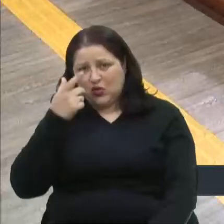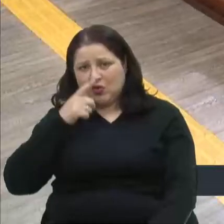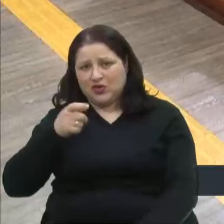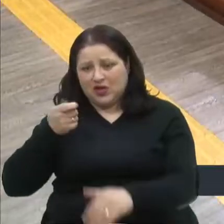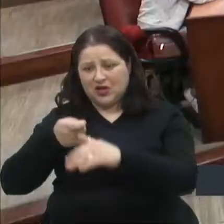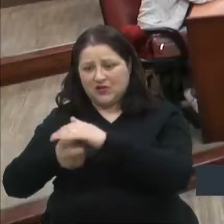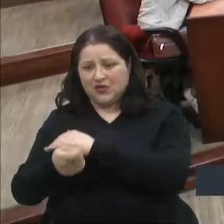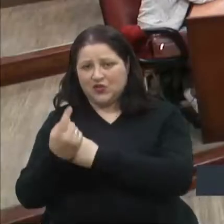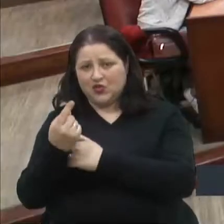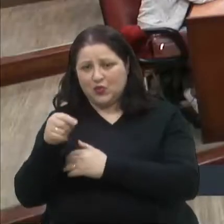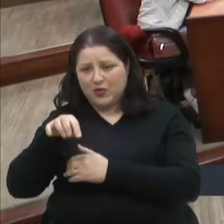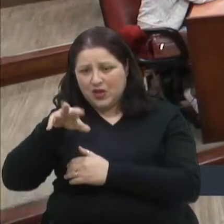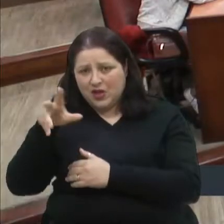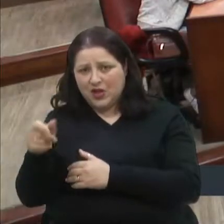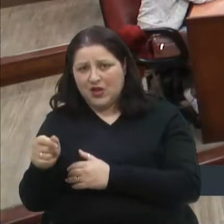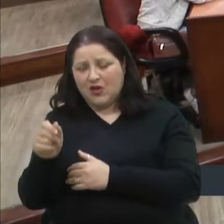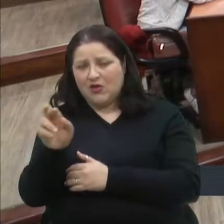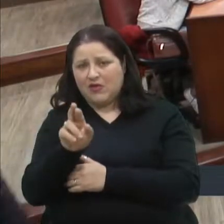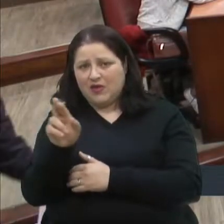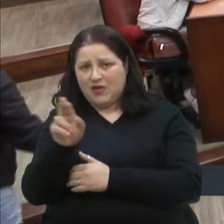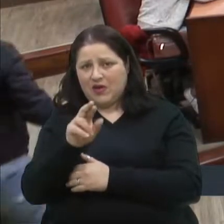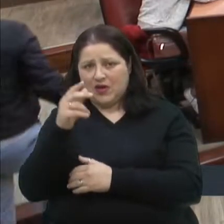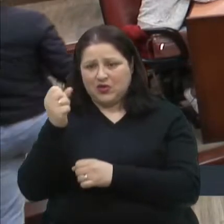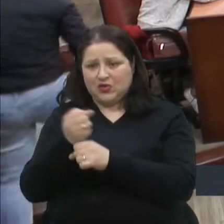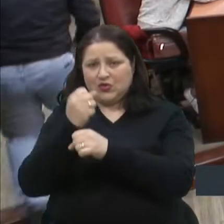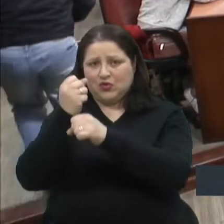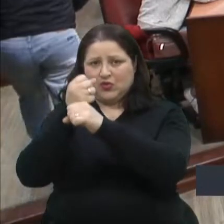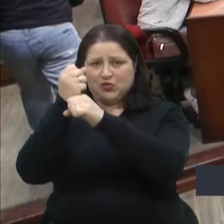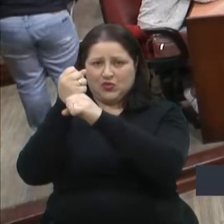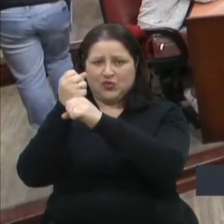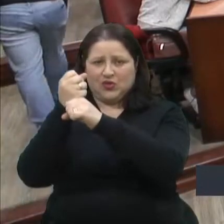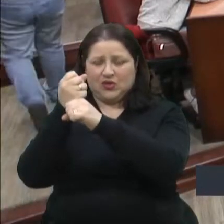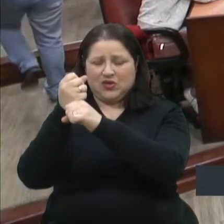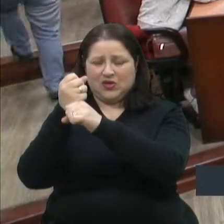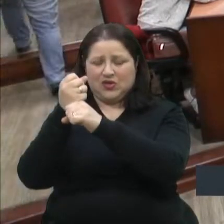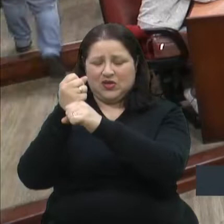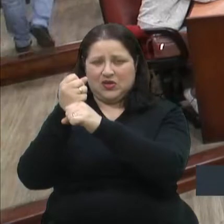Sandro Fantinel, da tribuna.